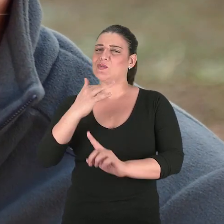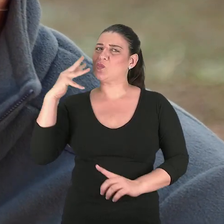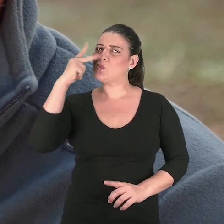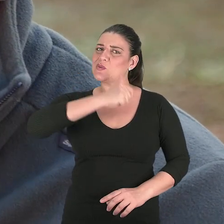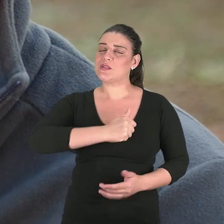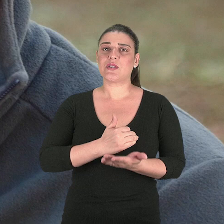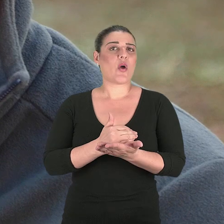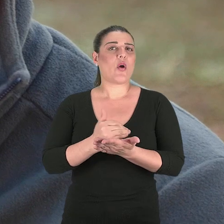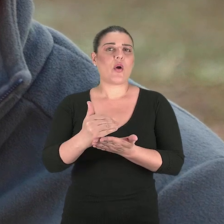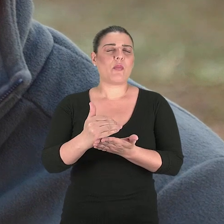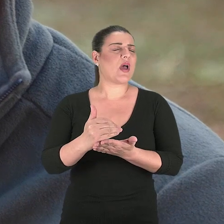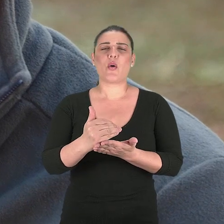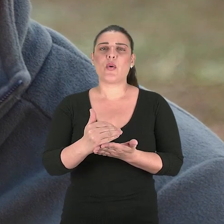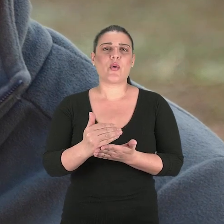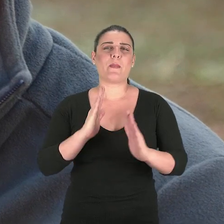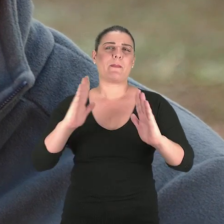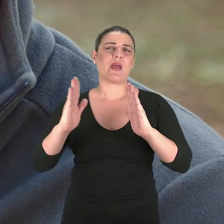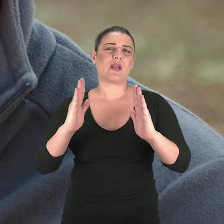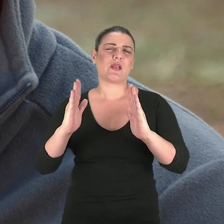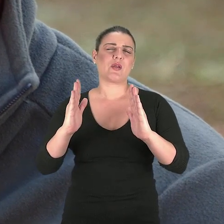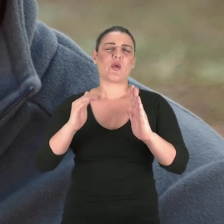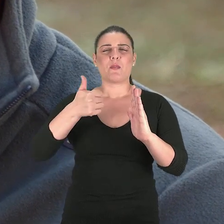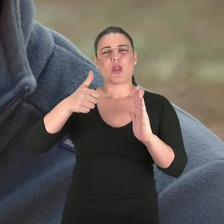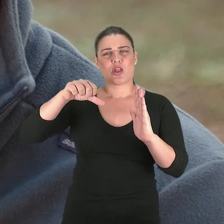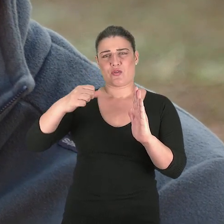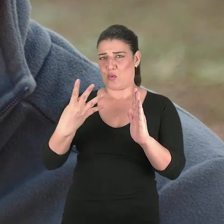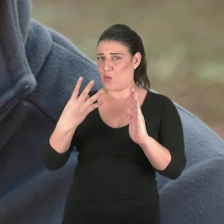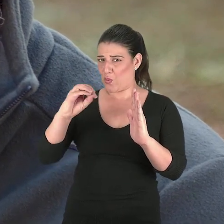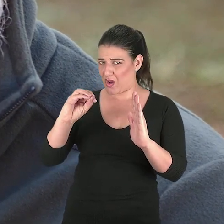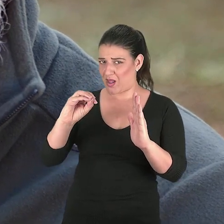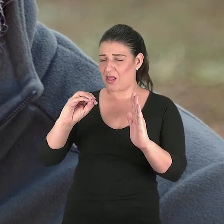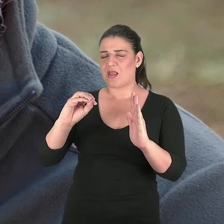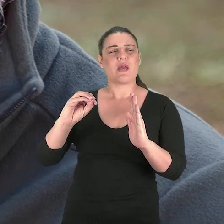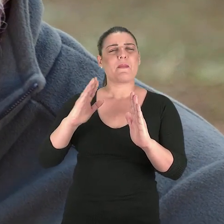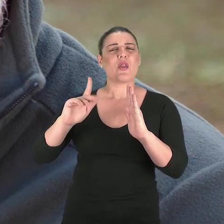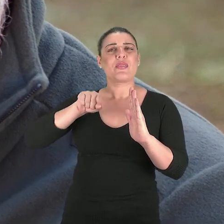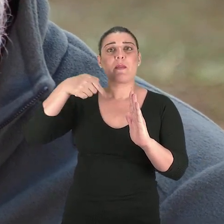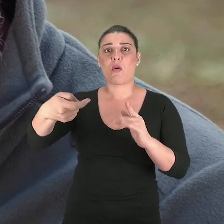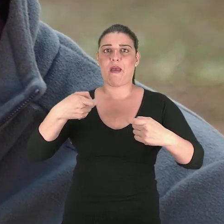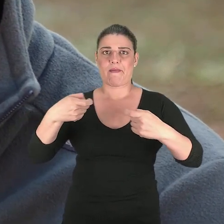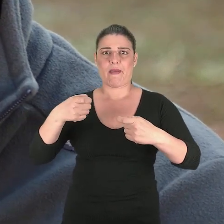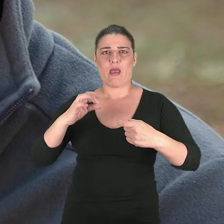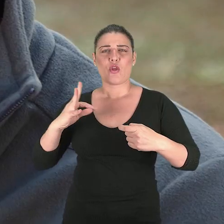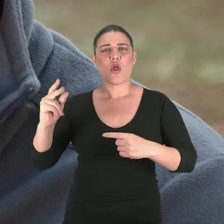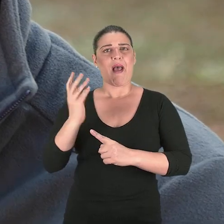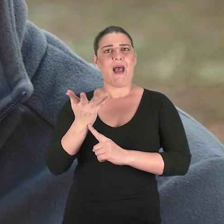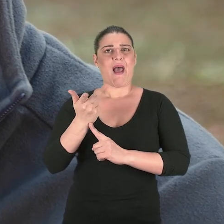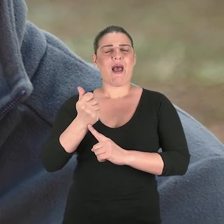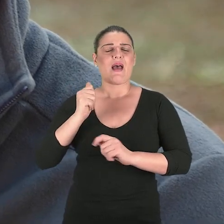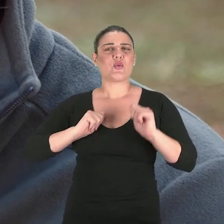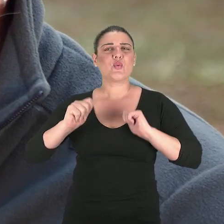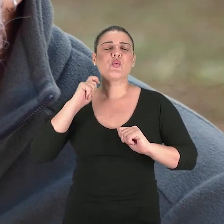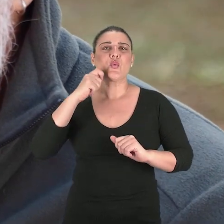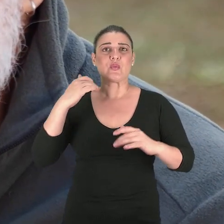iniciou justamente na década ainda de 40, logo pós-guerra, os artistas da cidade se